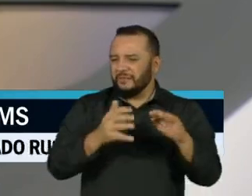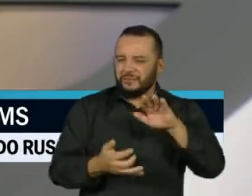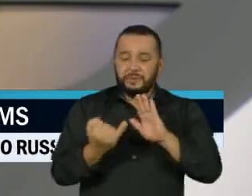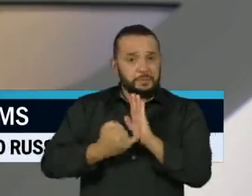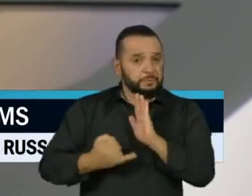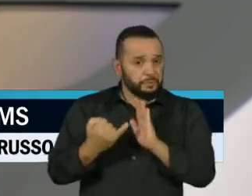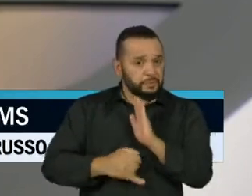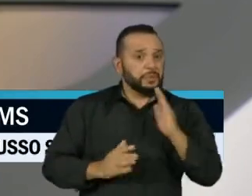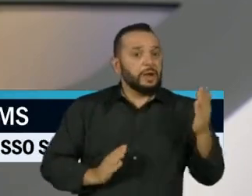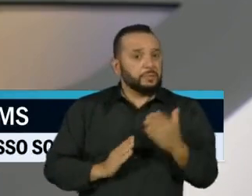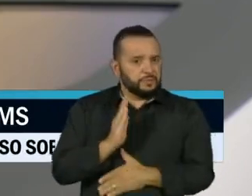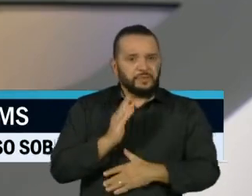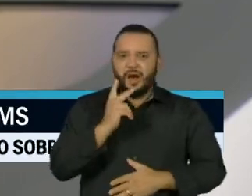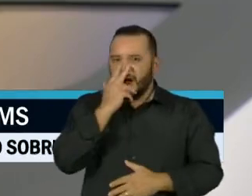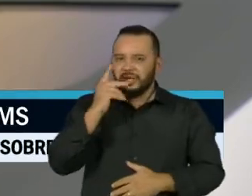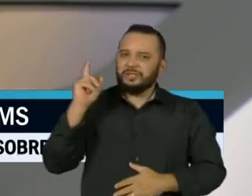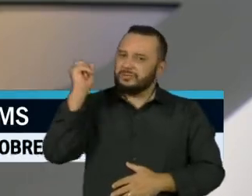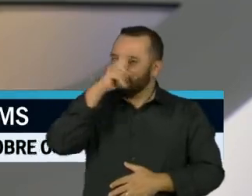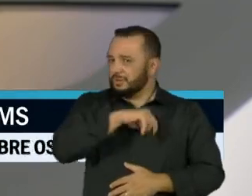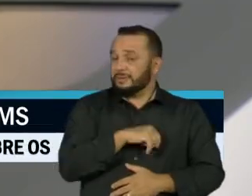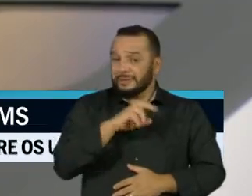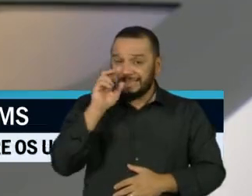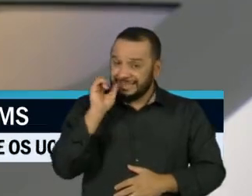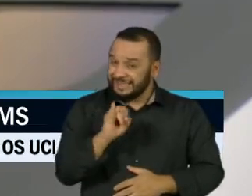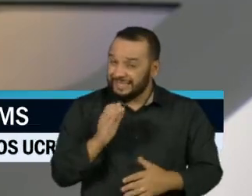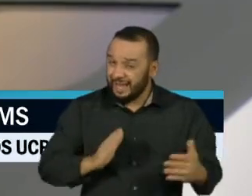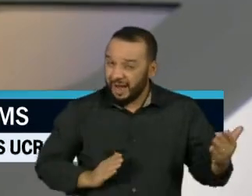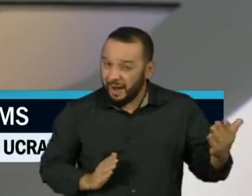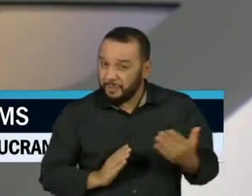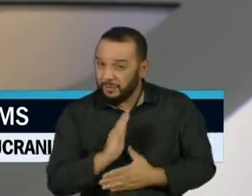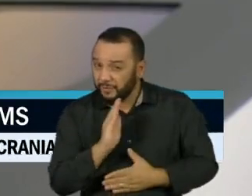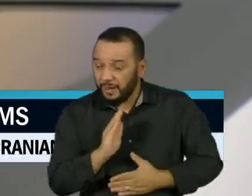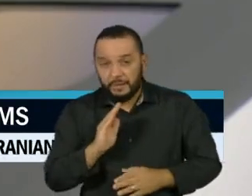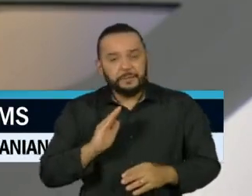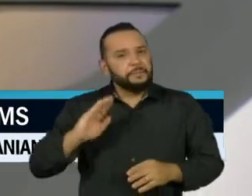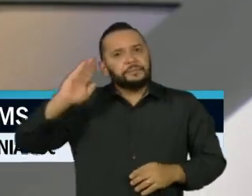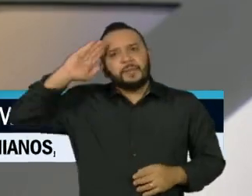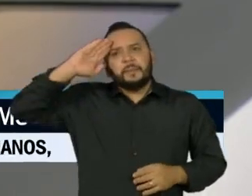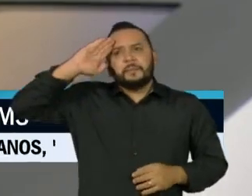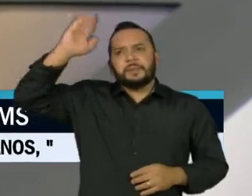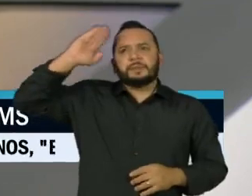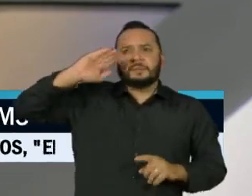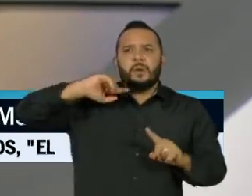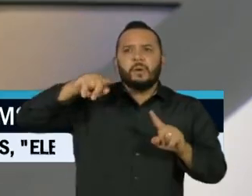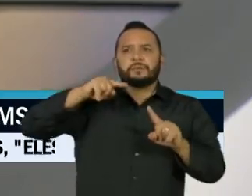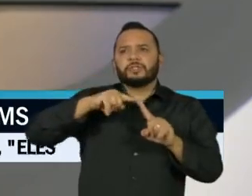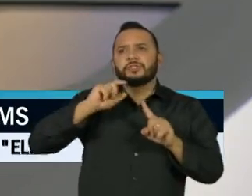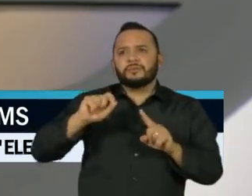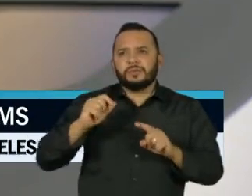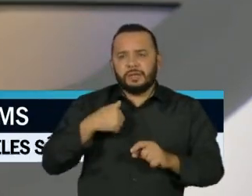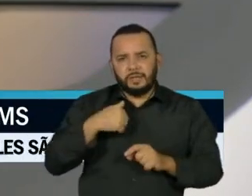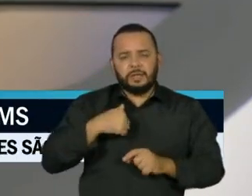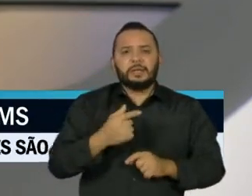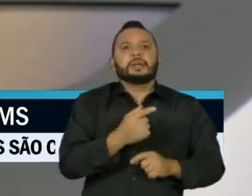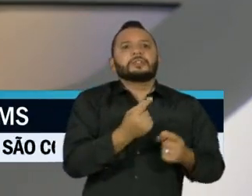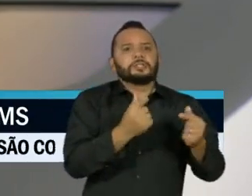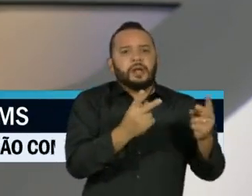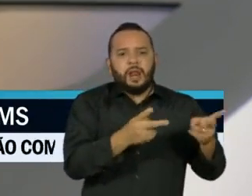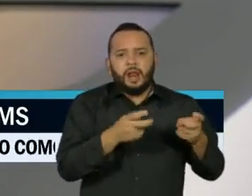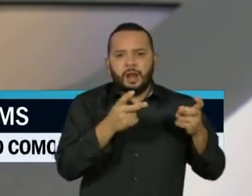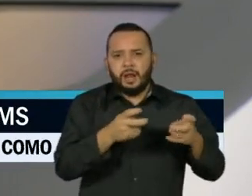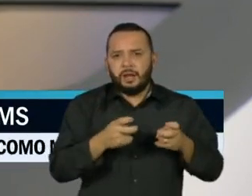tributária seja aprovada E se for aprovada Seu principal objetivo que é garantir recursos